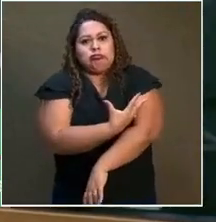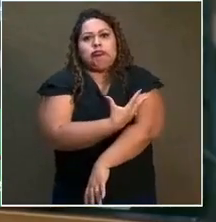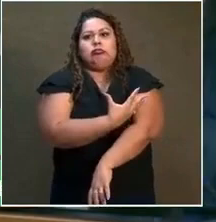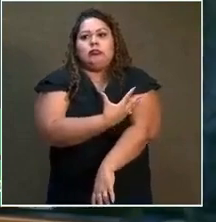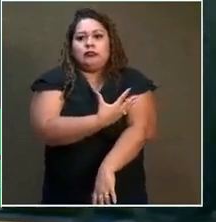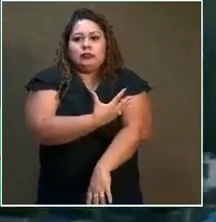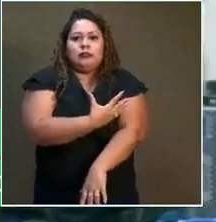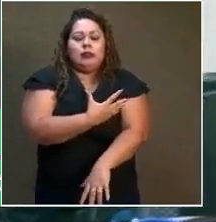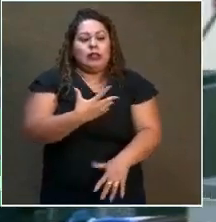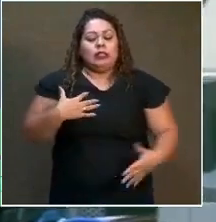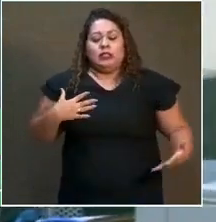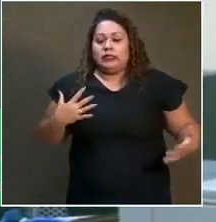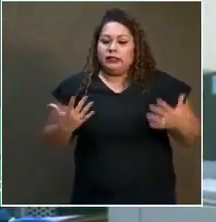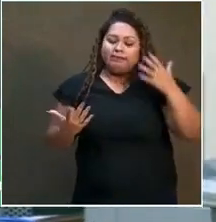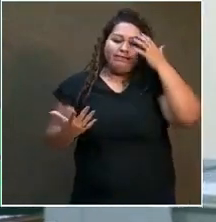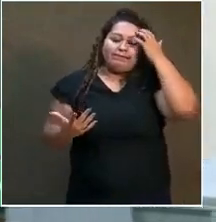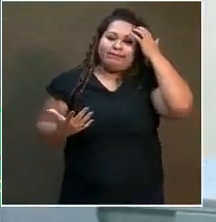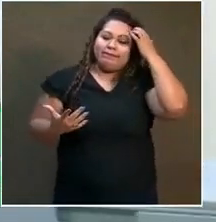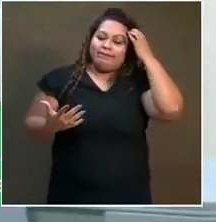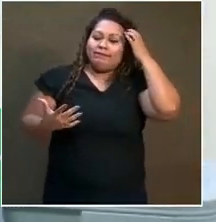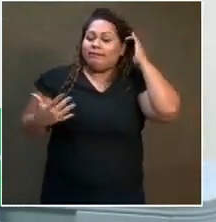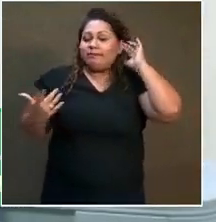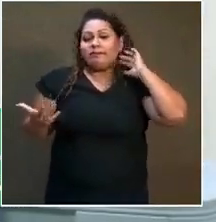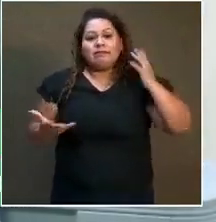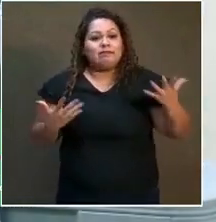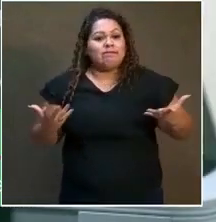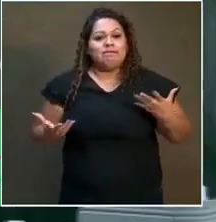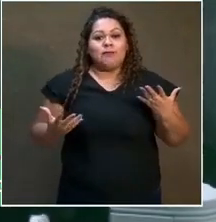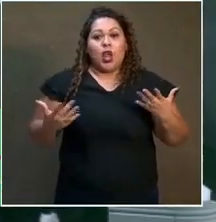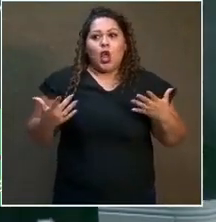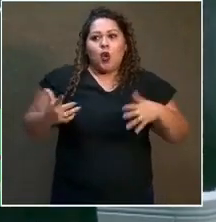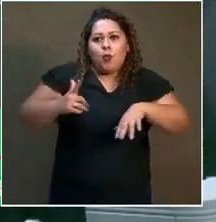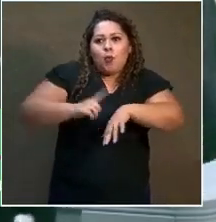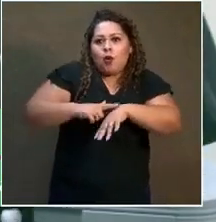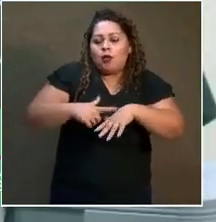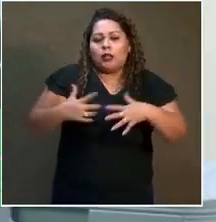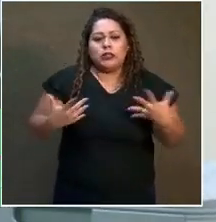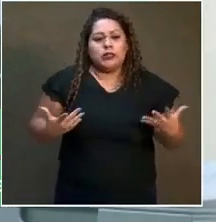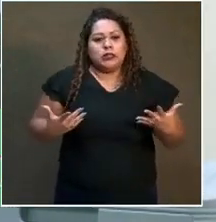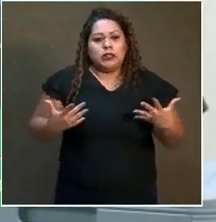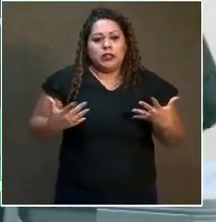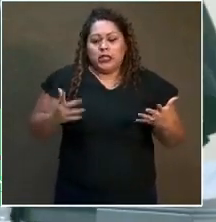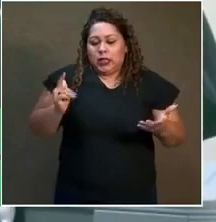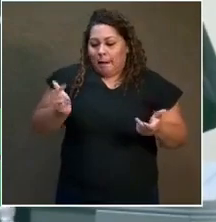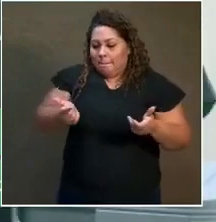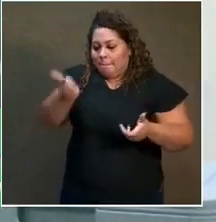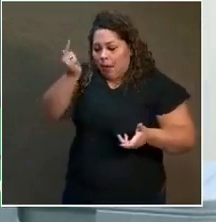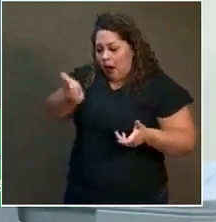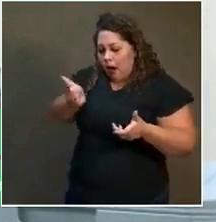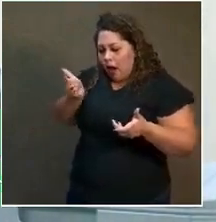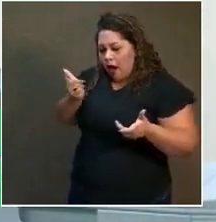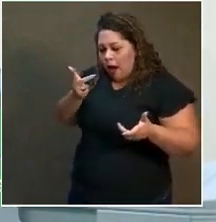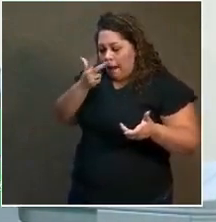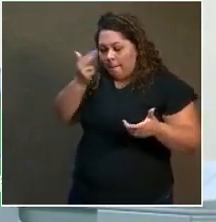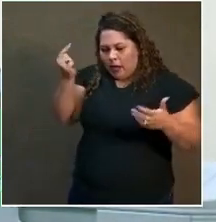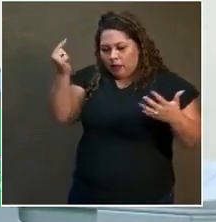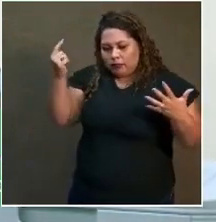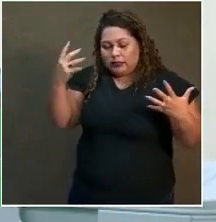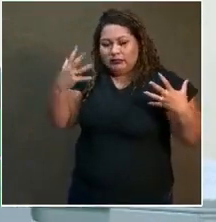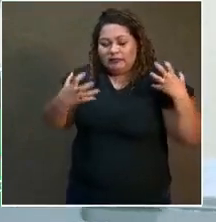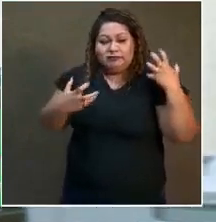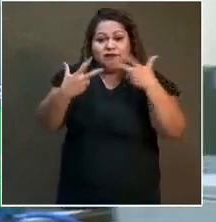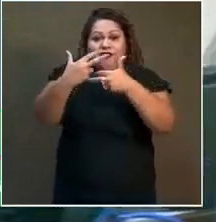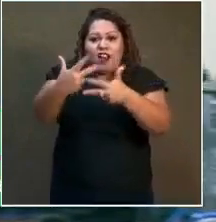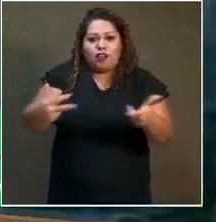somada ao gatilho, aquele disparo, o momento que foi efetuado os disparos foi uma somatória de